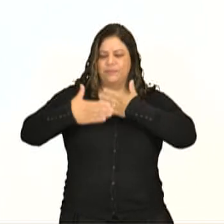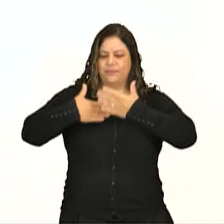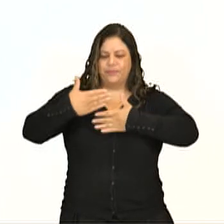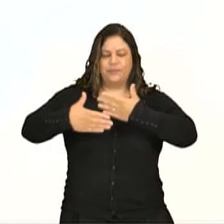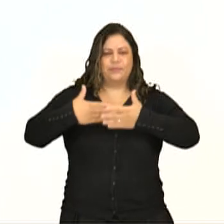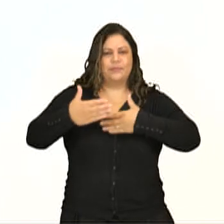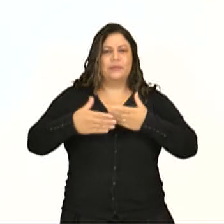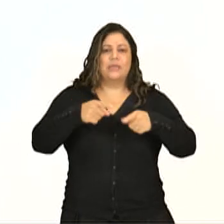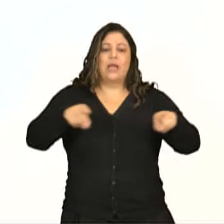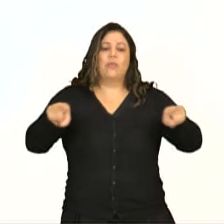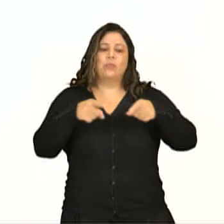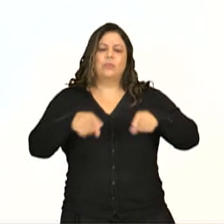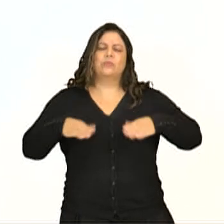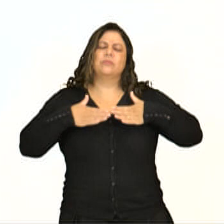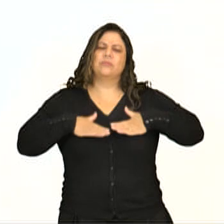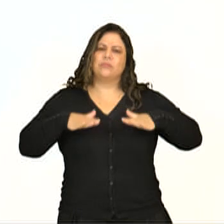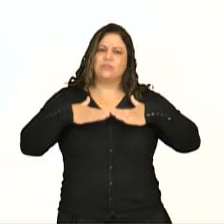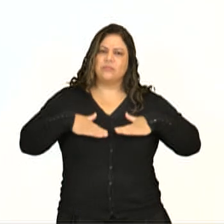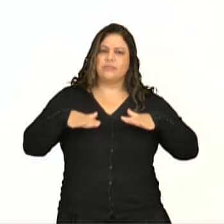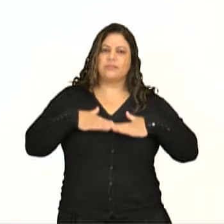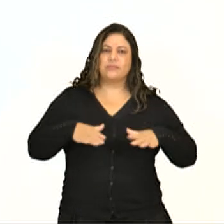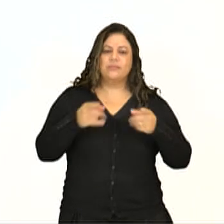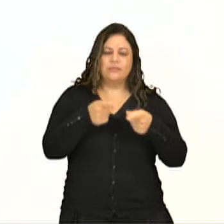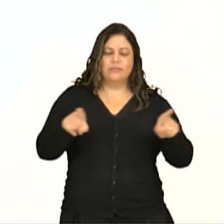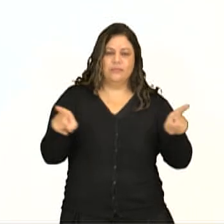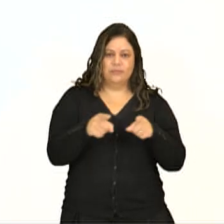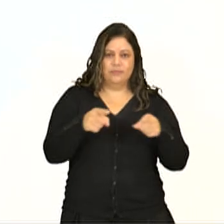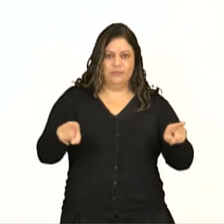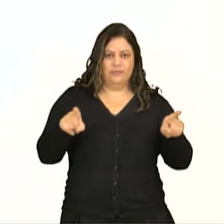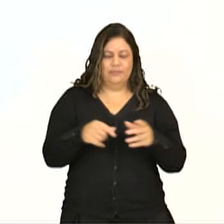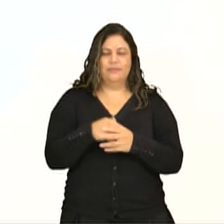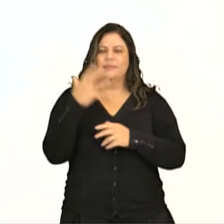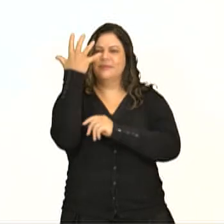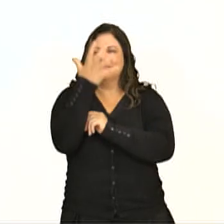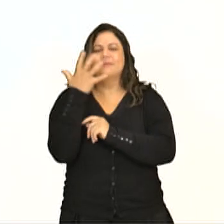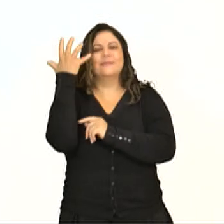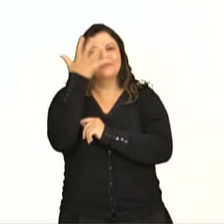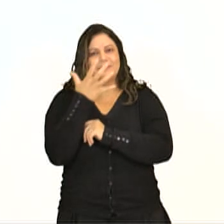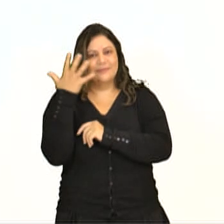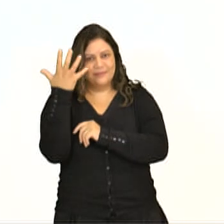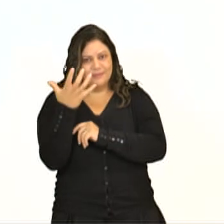ficando mais lenta e os movimentos foram ficando um pouquinho mais sensuais.